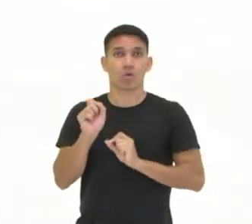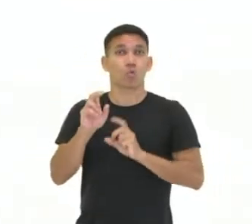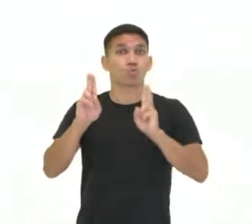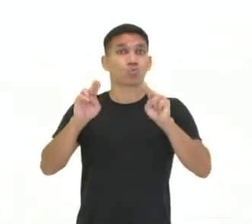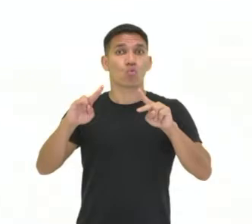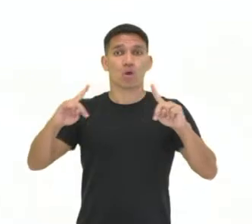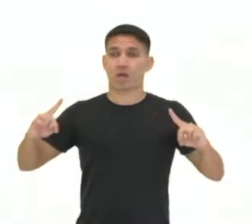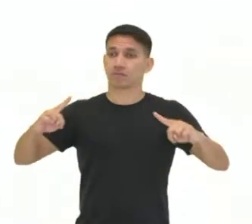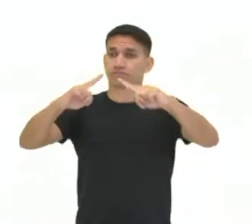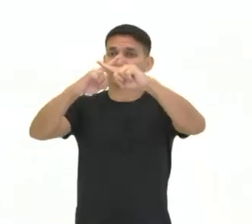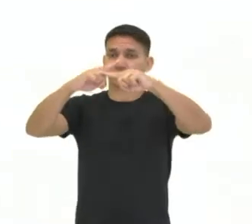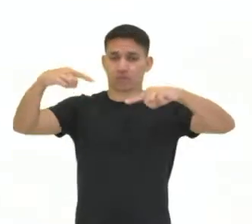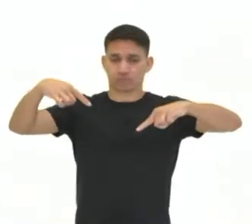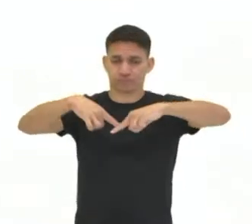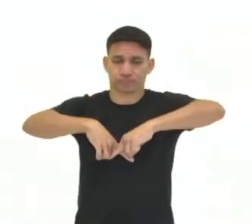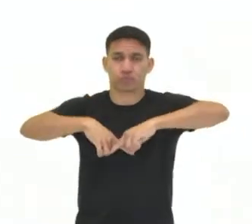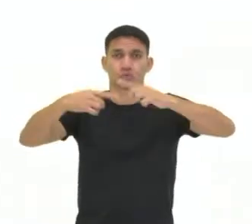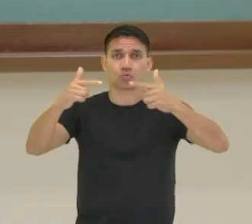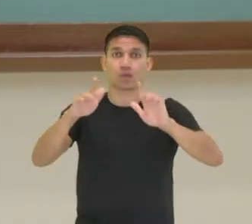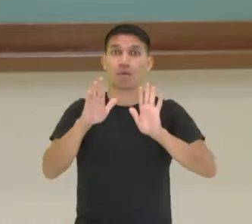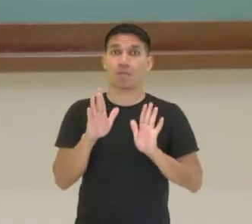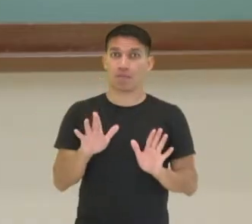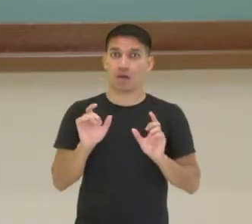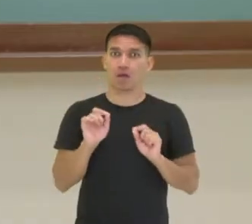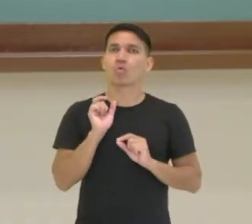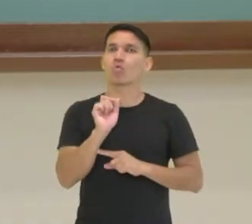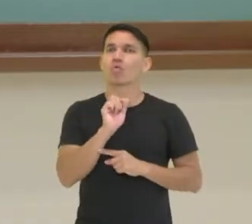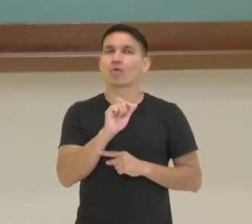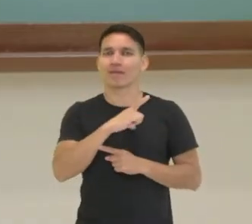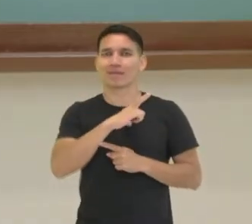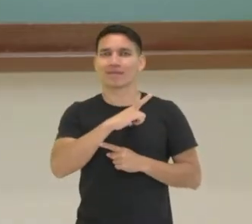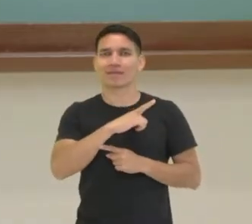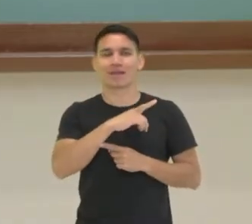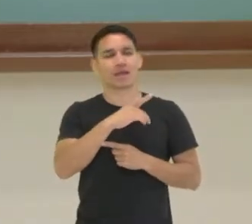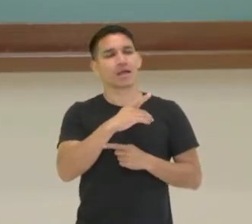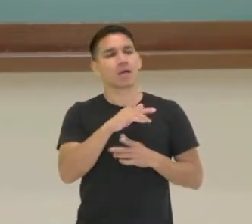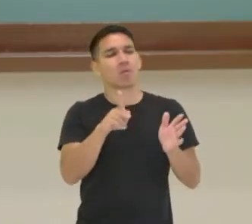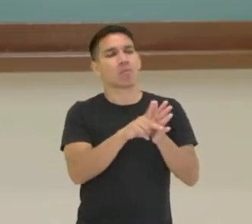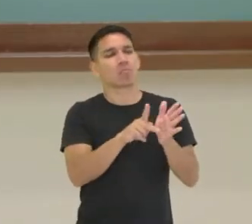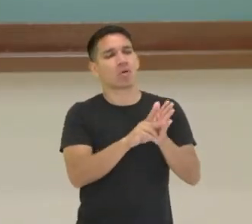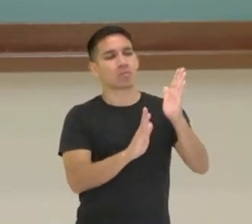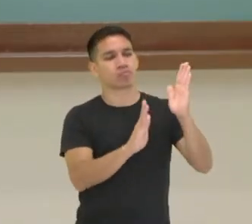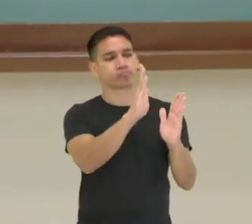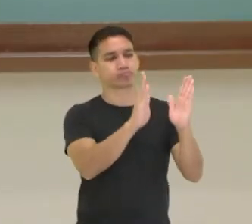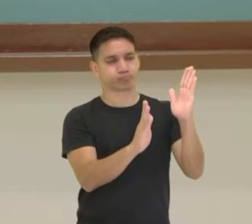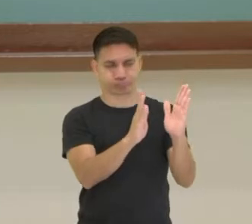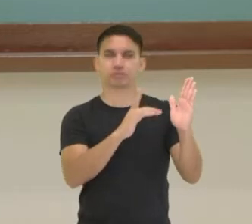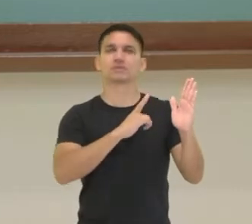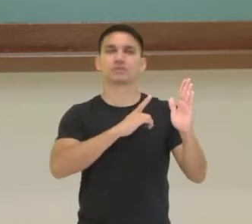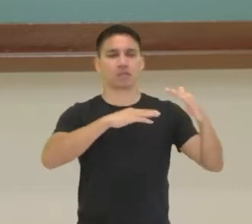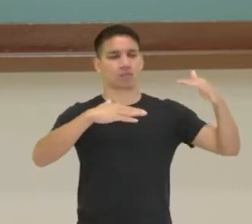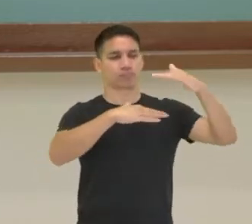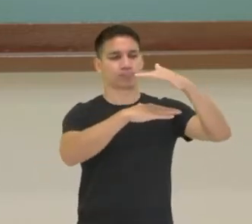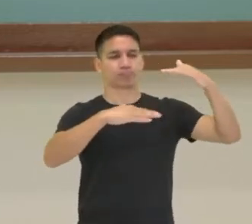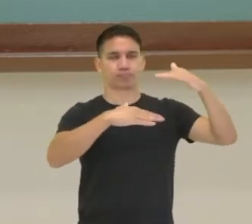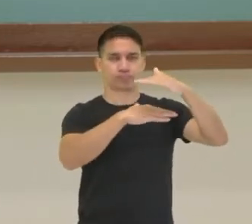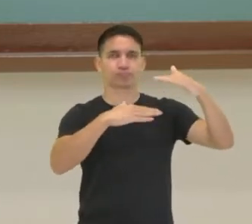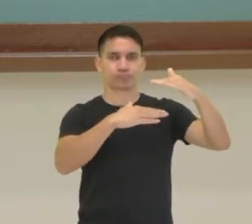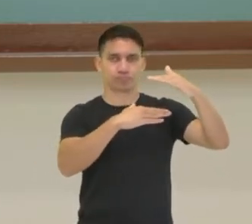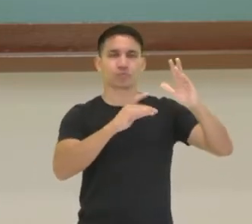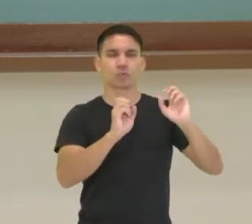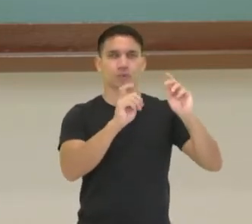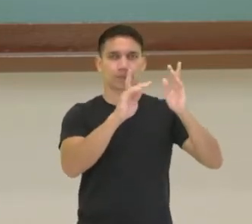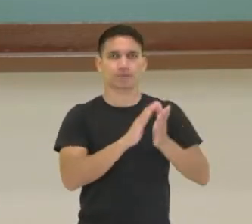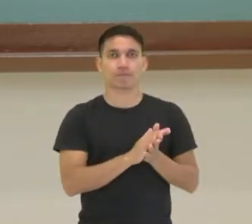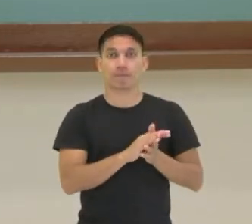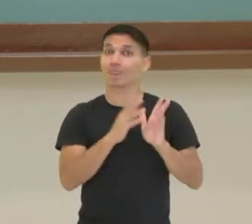cruzam. Lá no paralelogramo eu tinha dois pares de lados paralelos, né? Dois pares de lados paralelos.